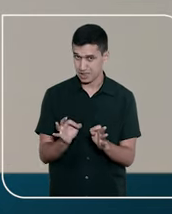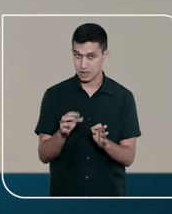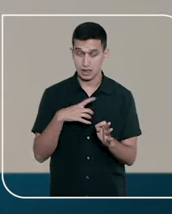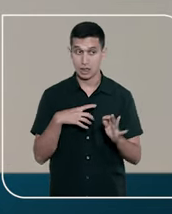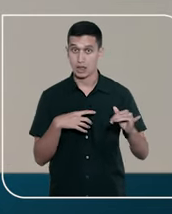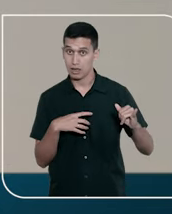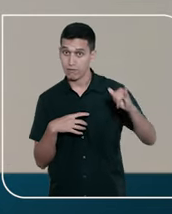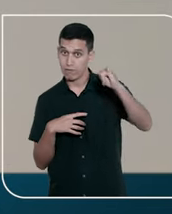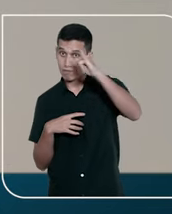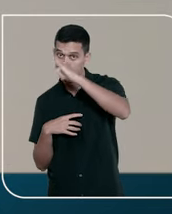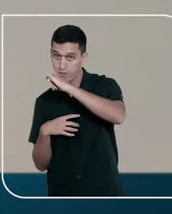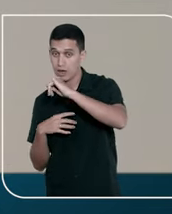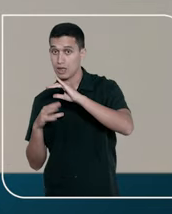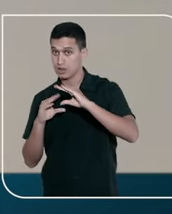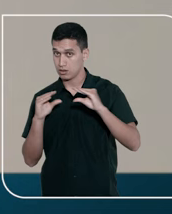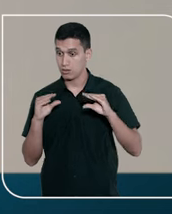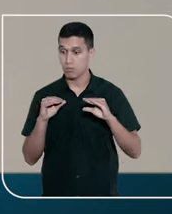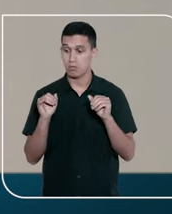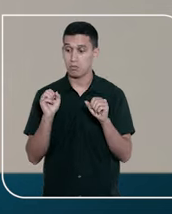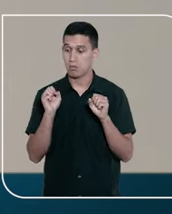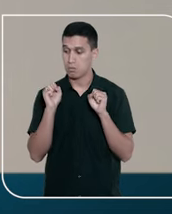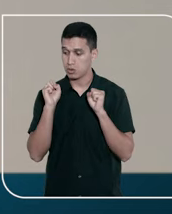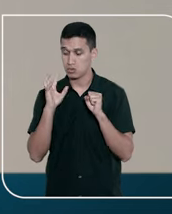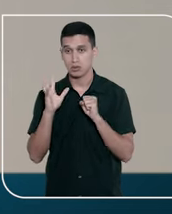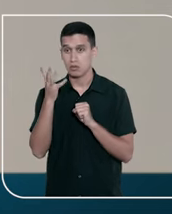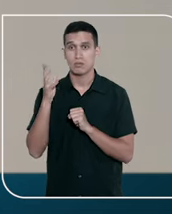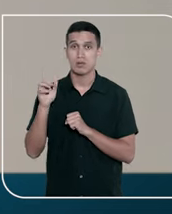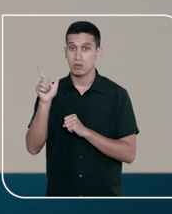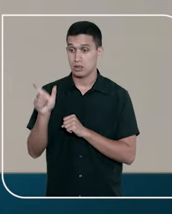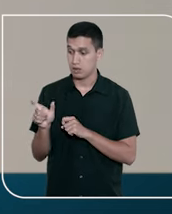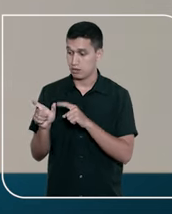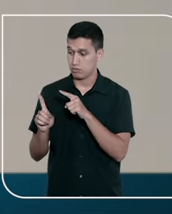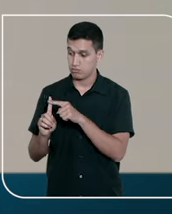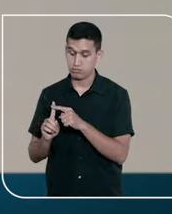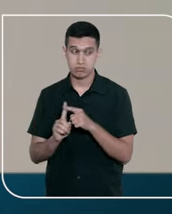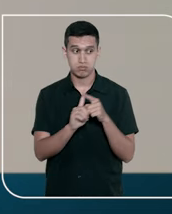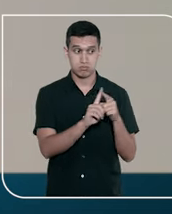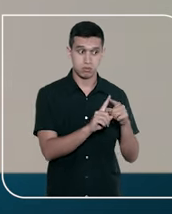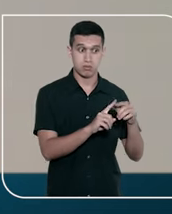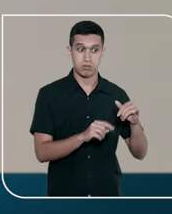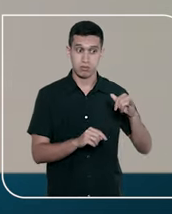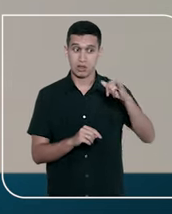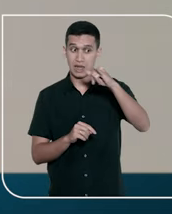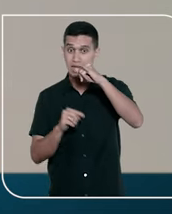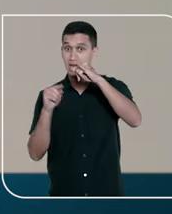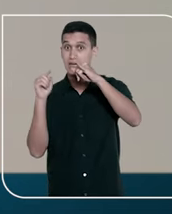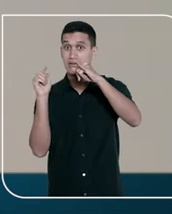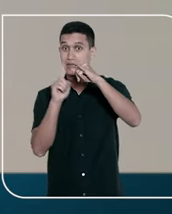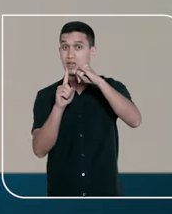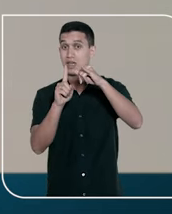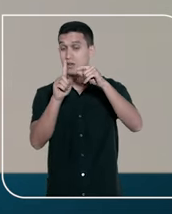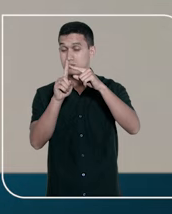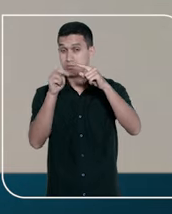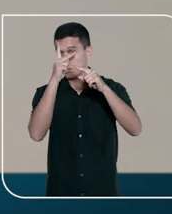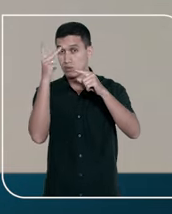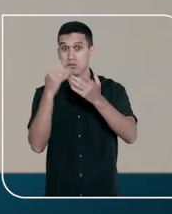crise de saúde, um passageiro, não é simples a companhia aérea simplesmente pousar o avião. Vai ter que fazer um pouso em